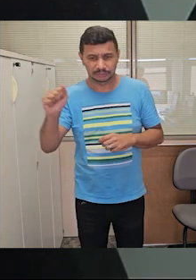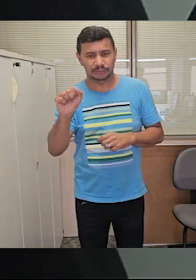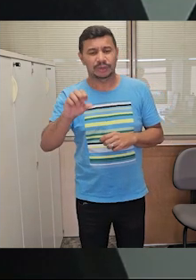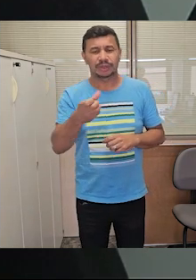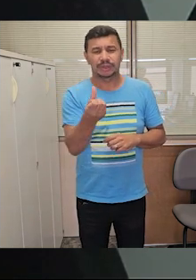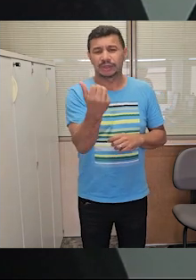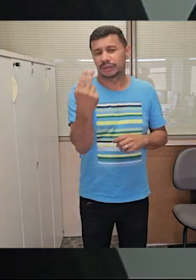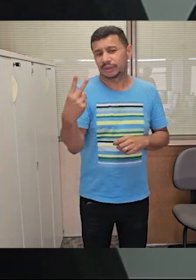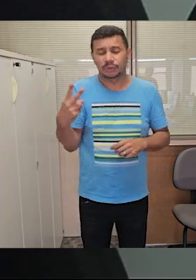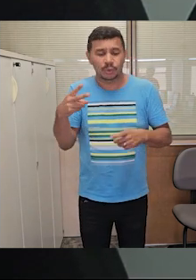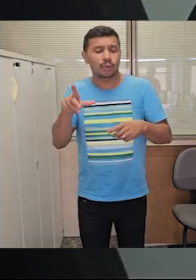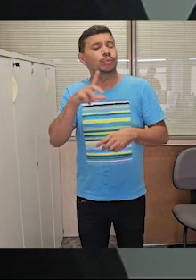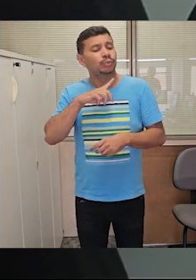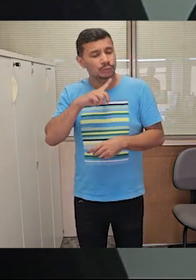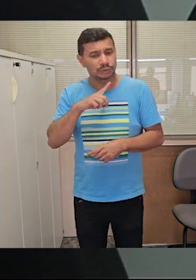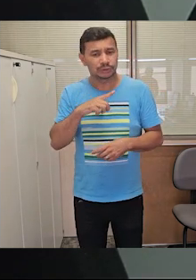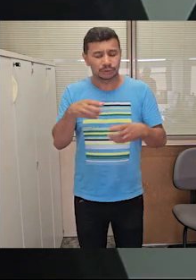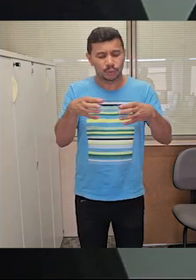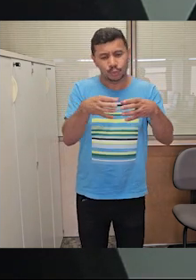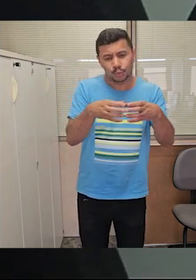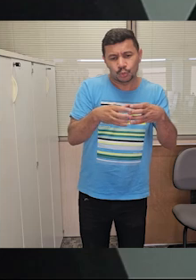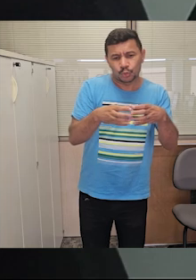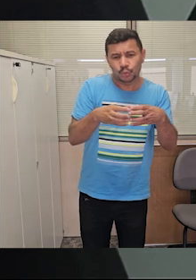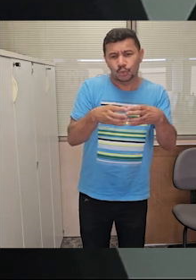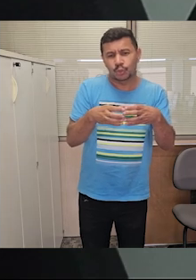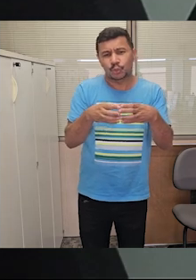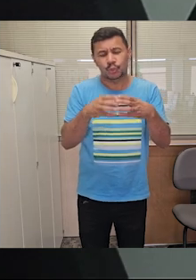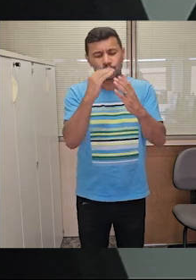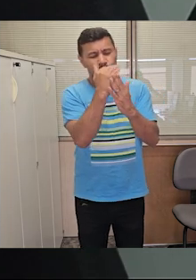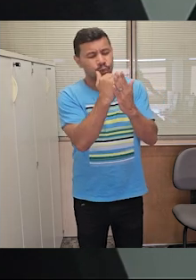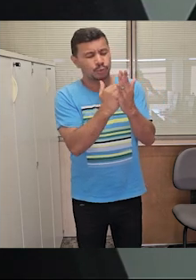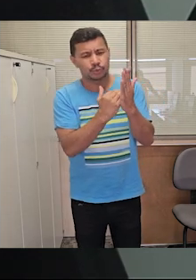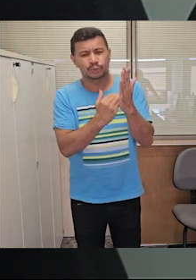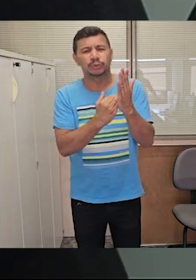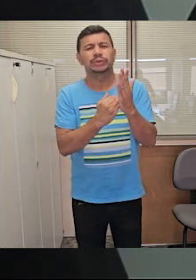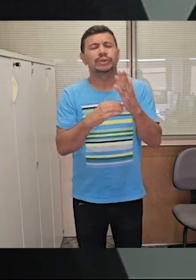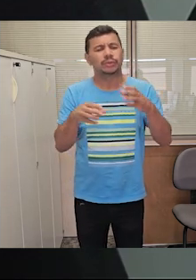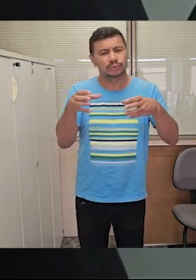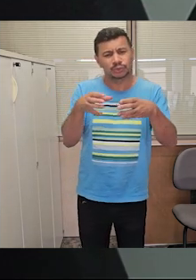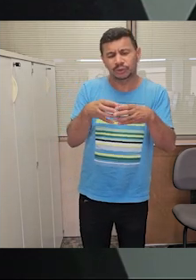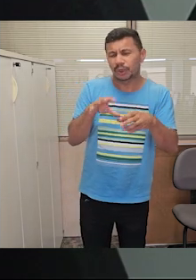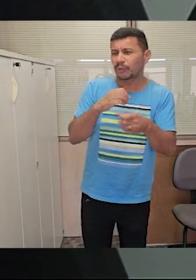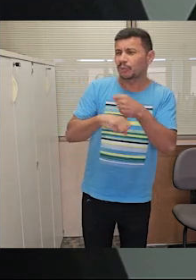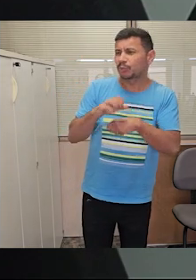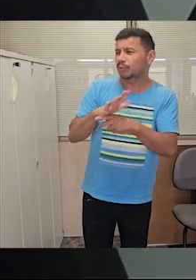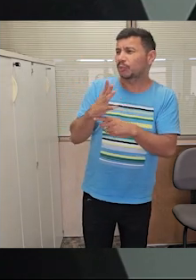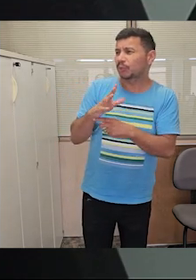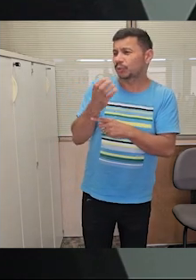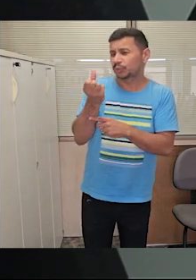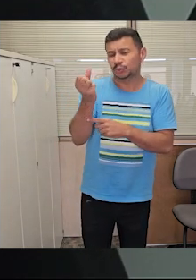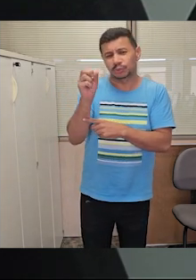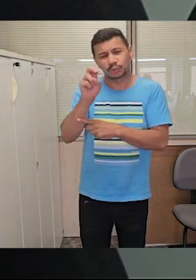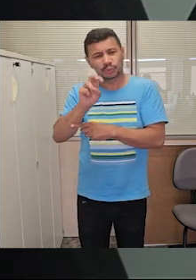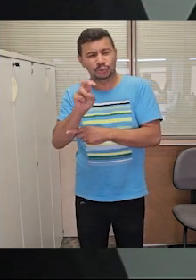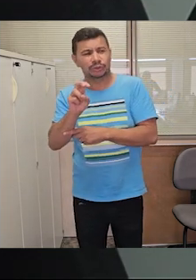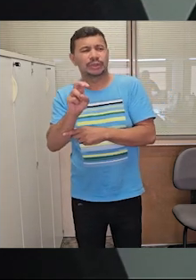1962, existia um grupo organizado que, em 65, foi